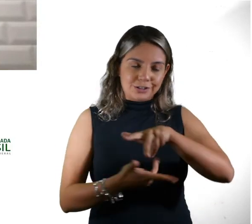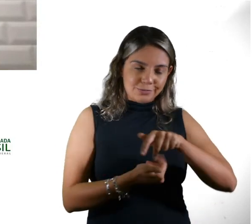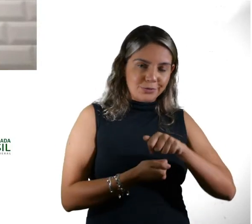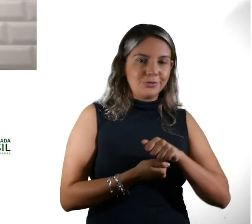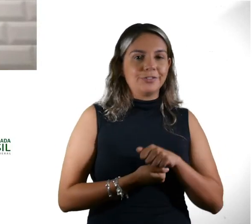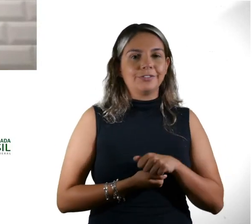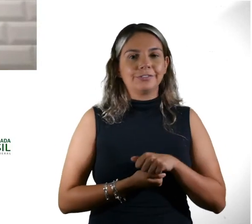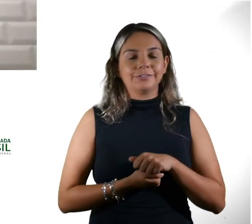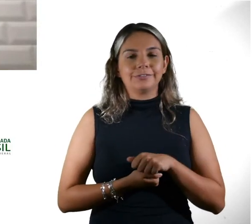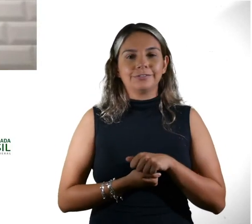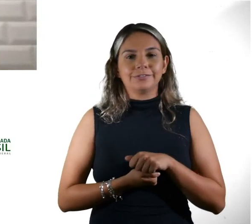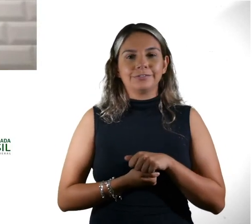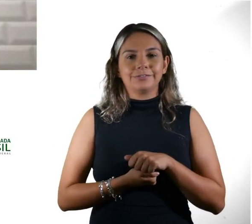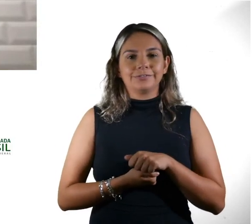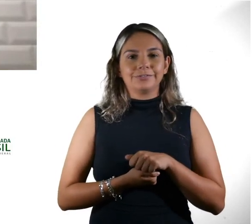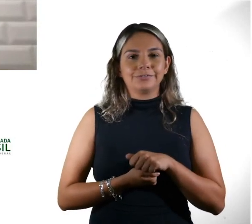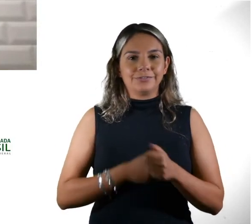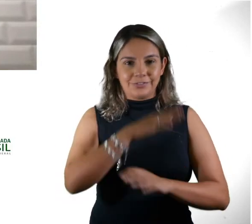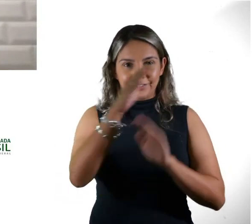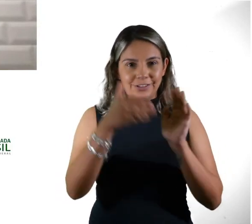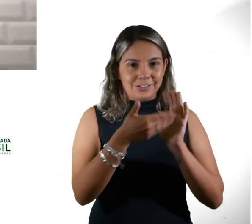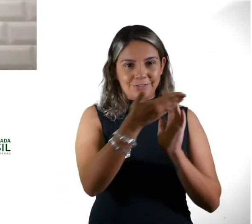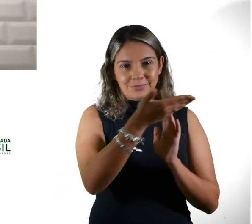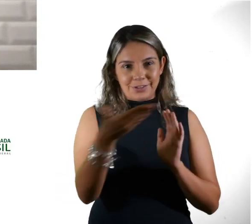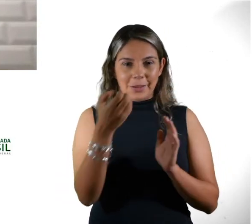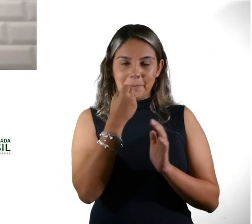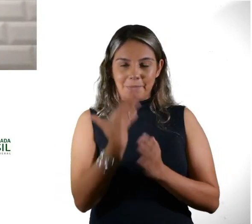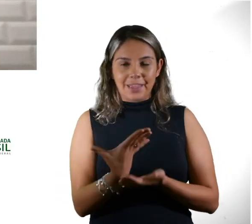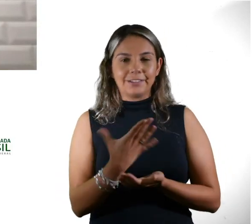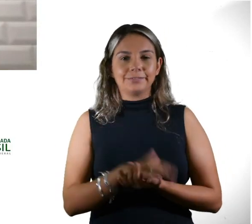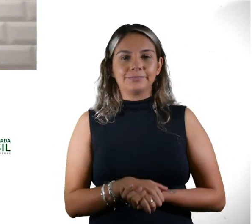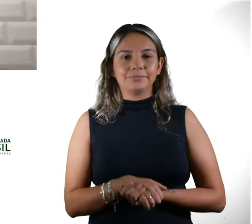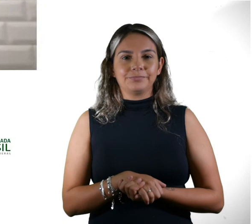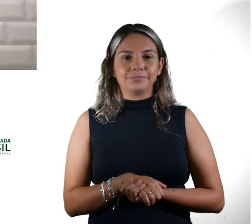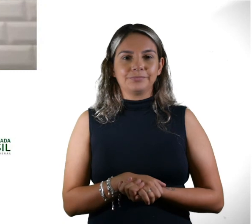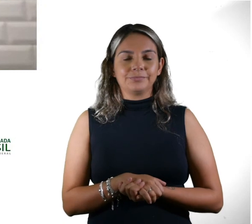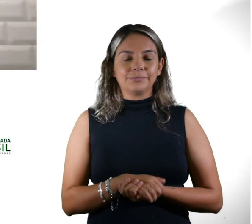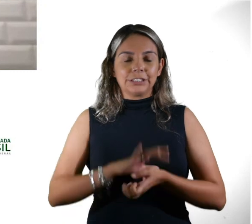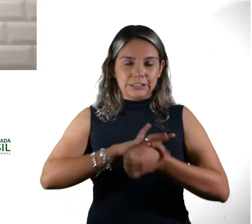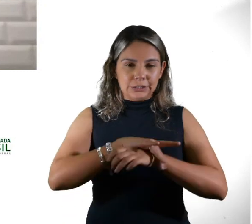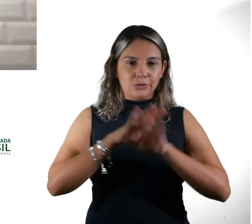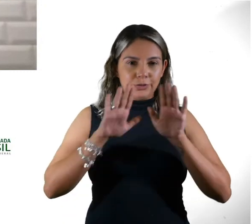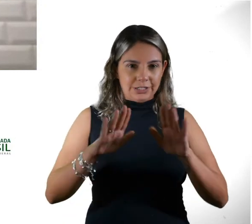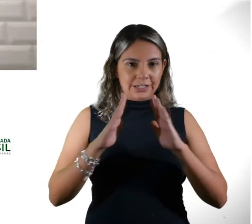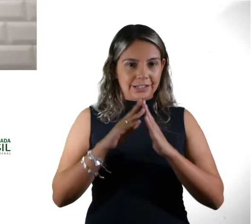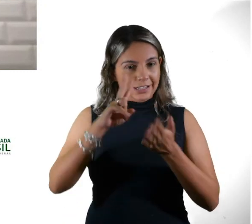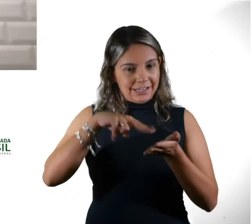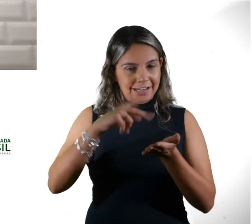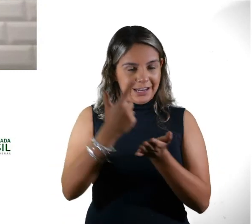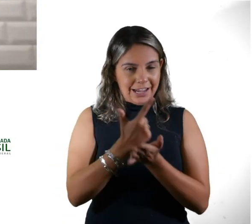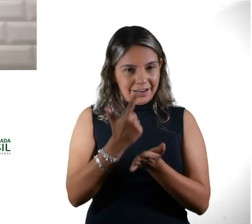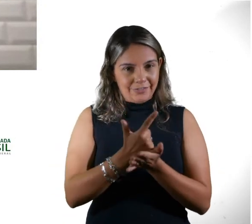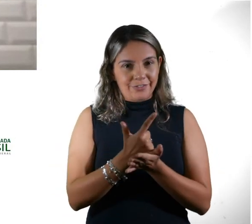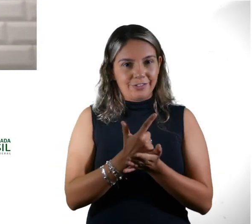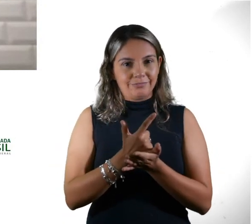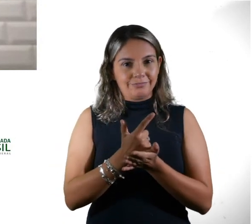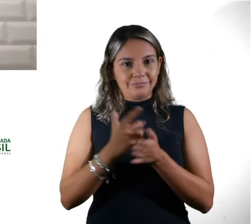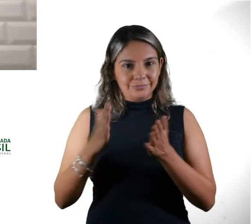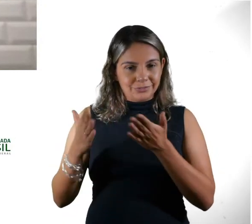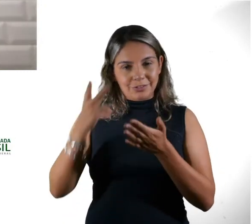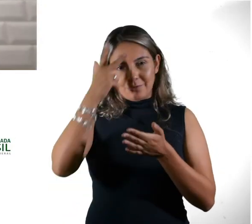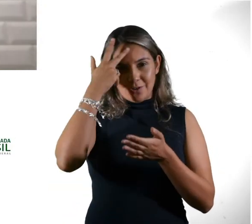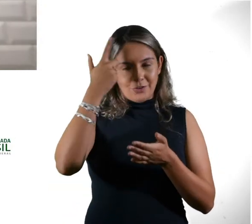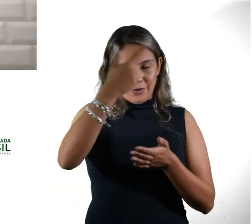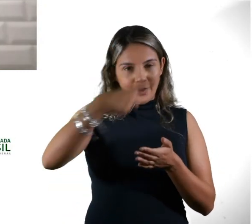frase, eu desejo que todos estejam bem, seguros, leiam livros, estimulem